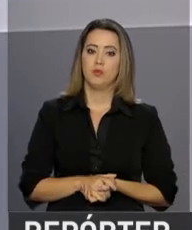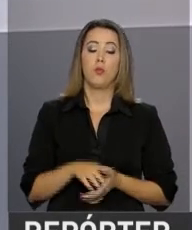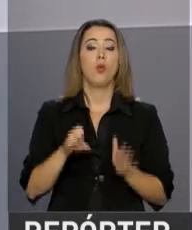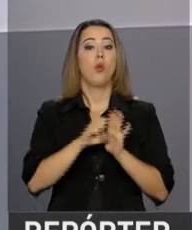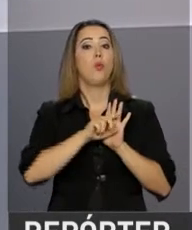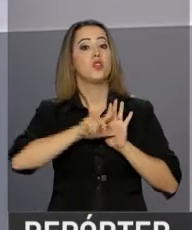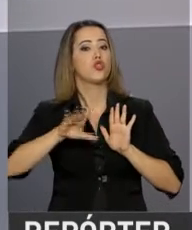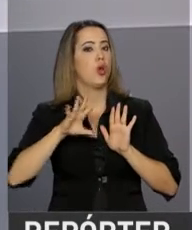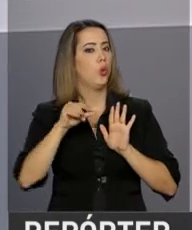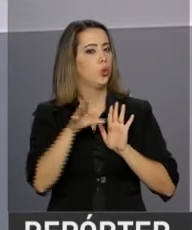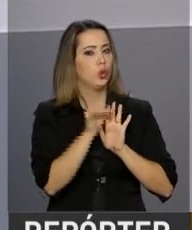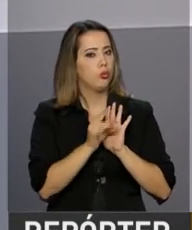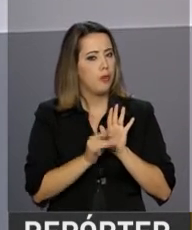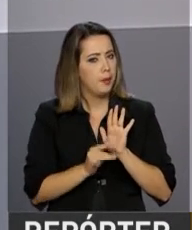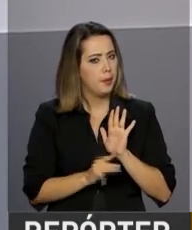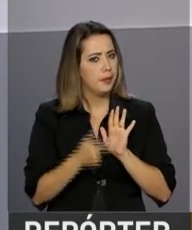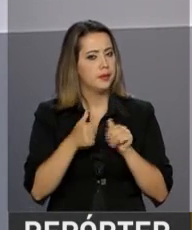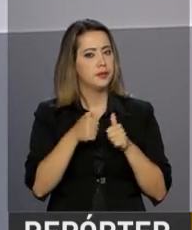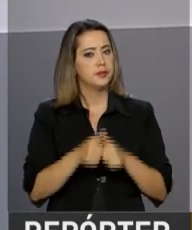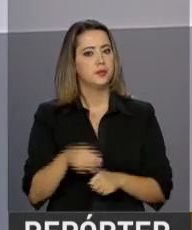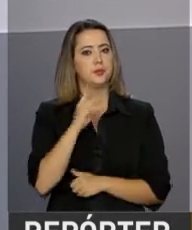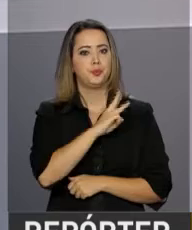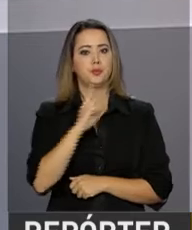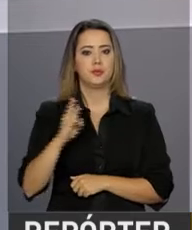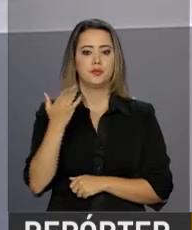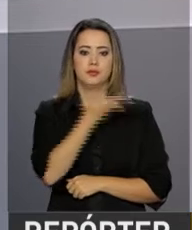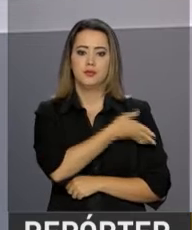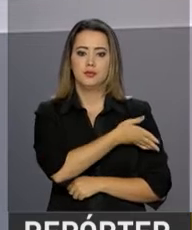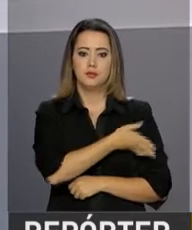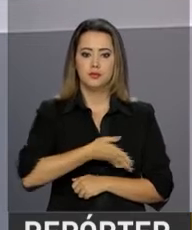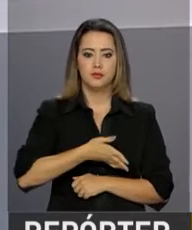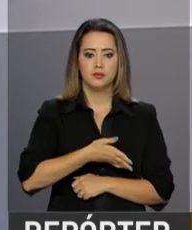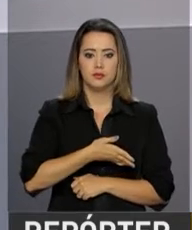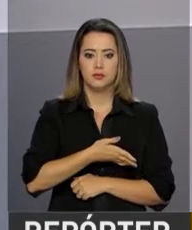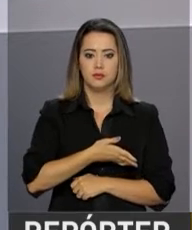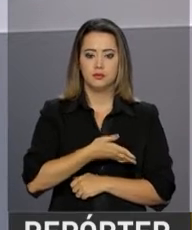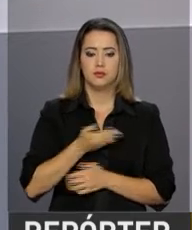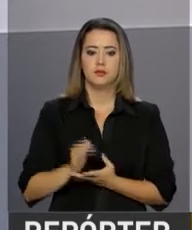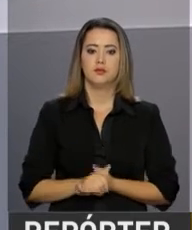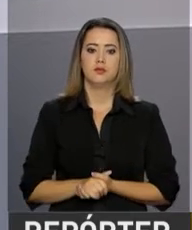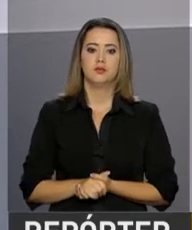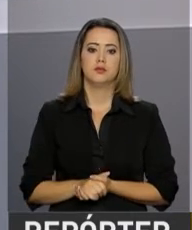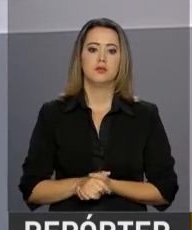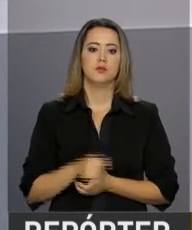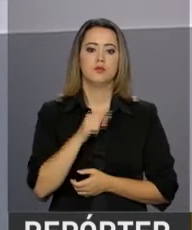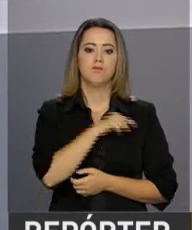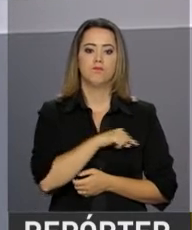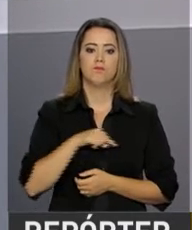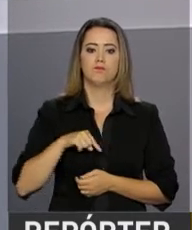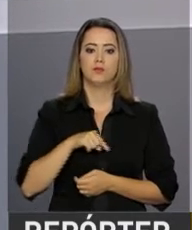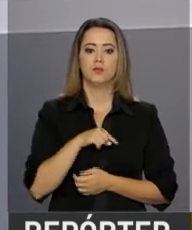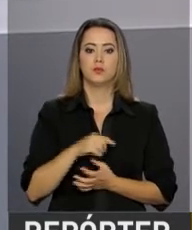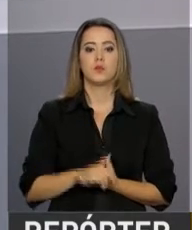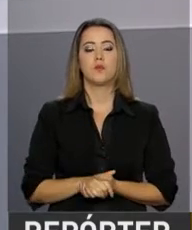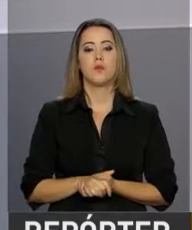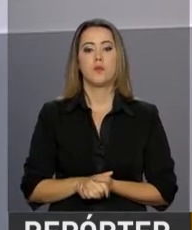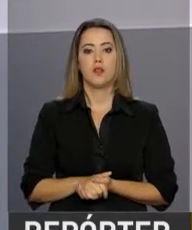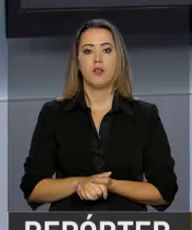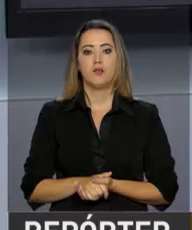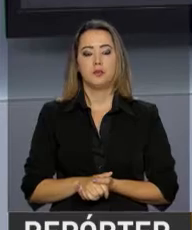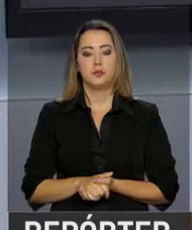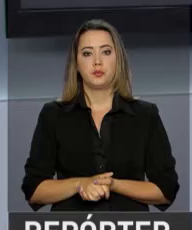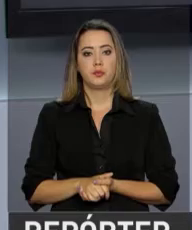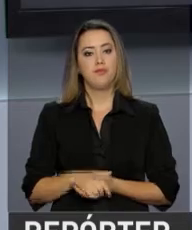o edital completo do programa está disponível no site da secretaria nacional de juventude que aparece aí na sua tela